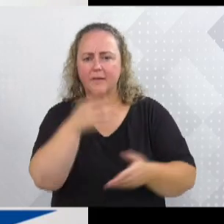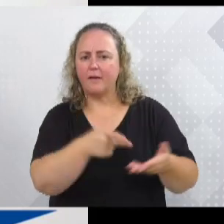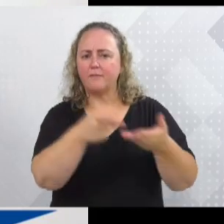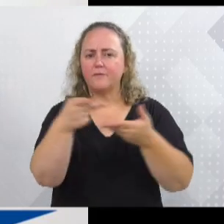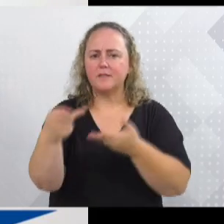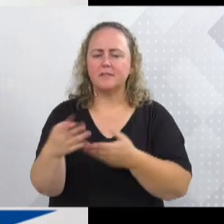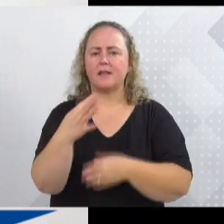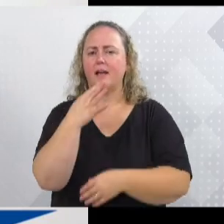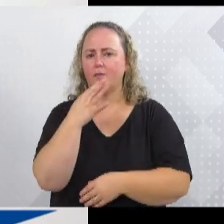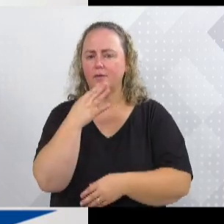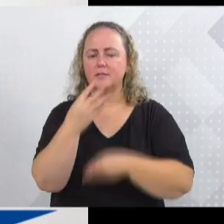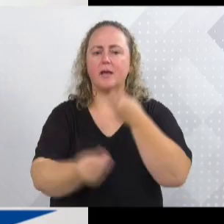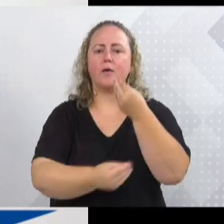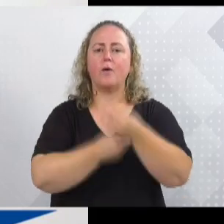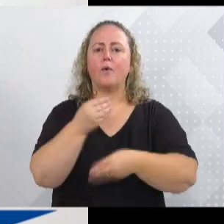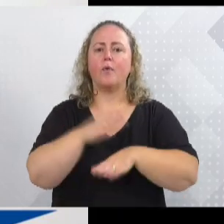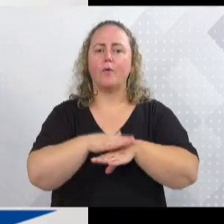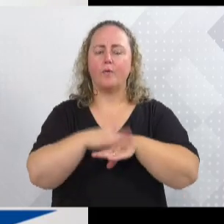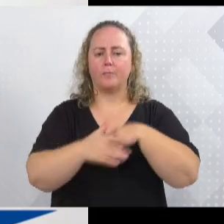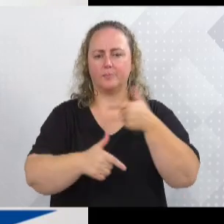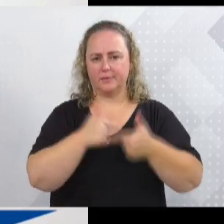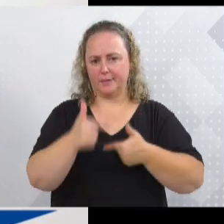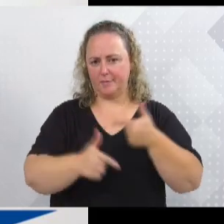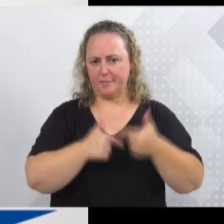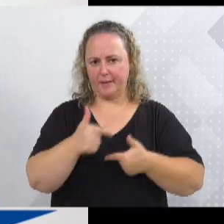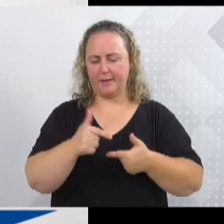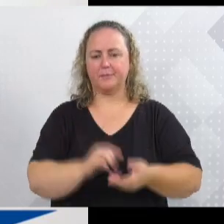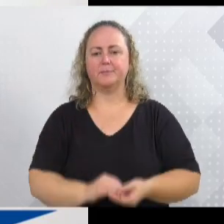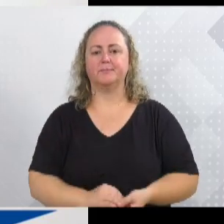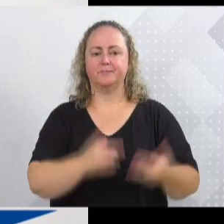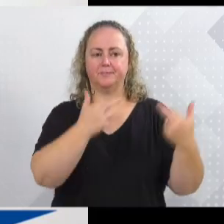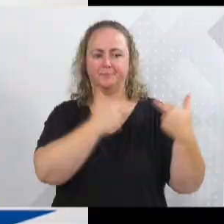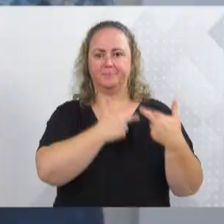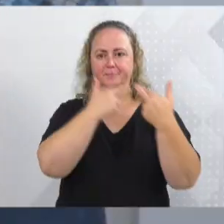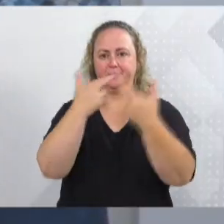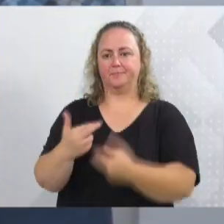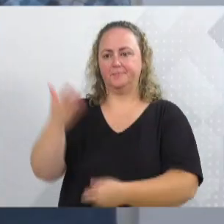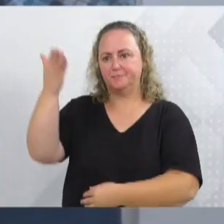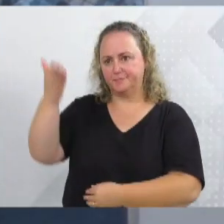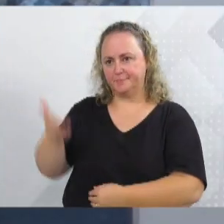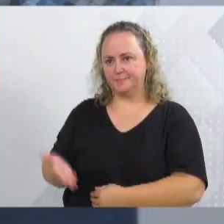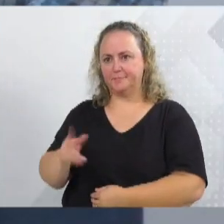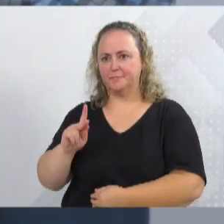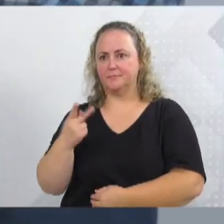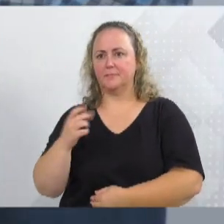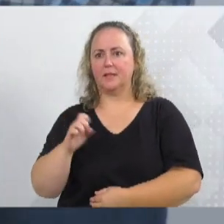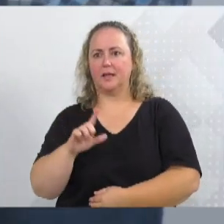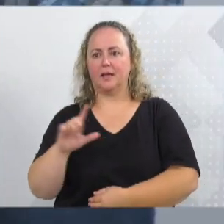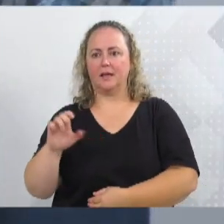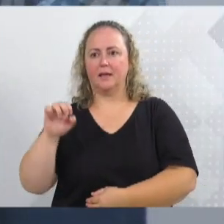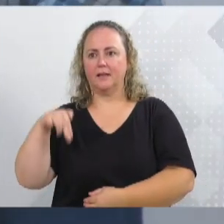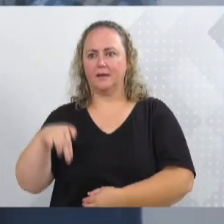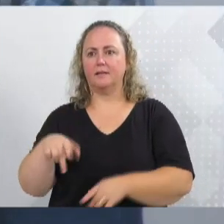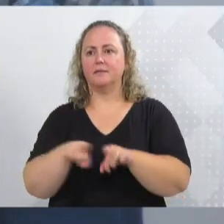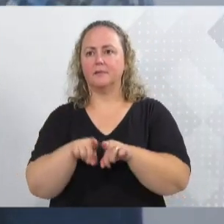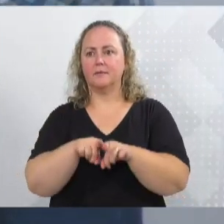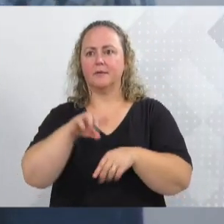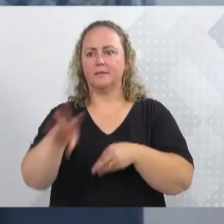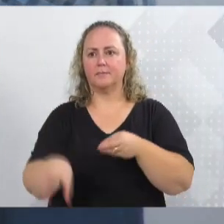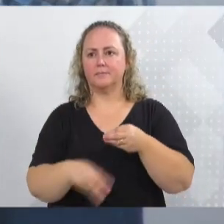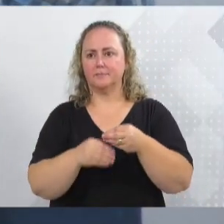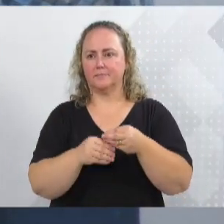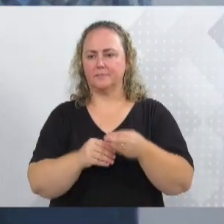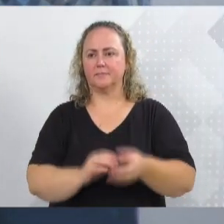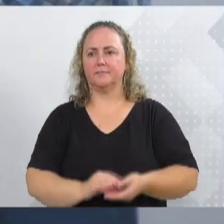visitarem e conhecer mais o nosso serviço. Tá? Então, vou passar a palavra para a minha colega, Ellen, para ela também complementar a fala.